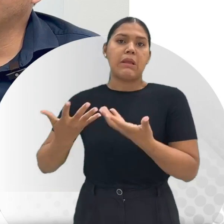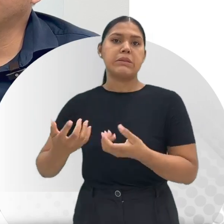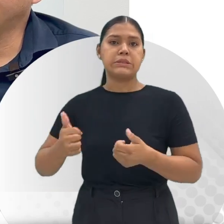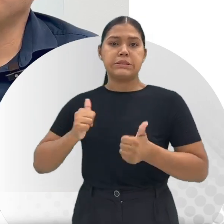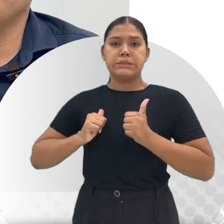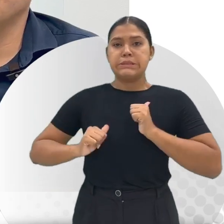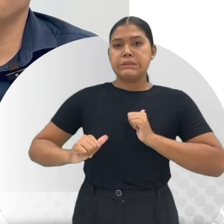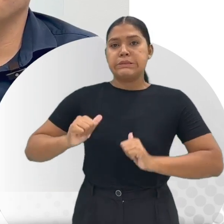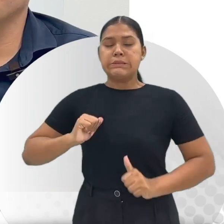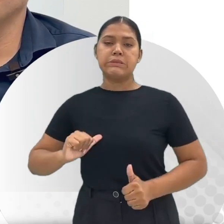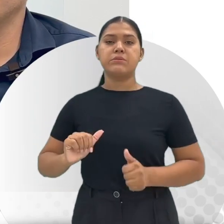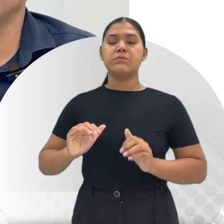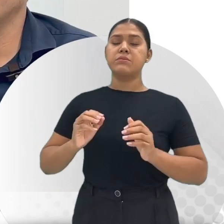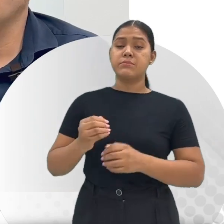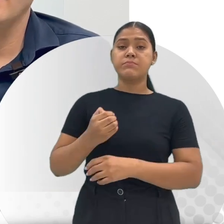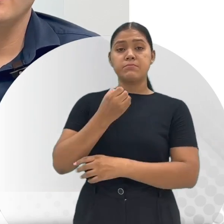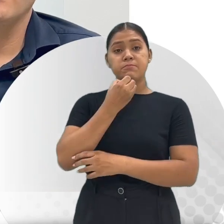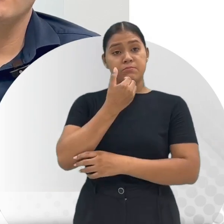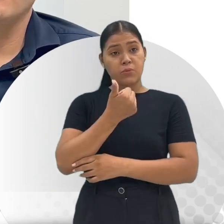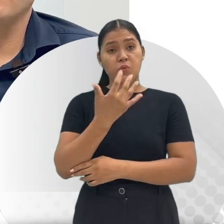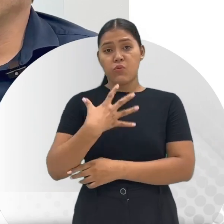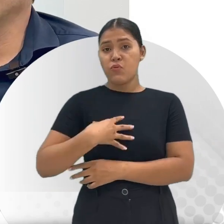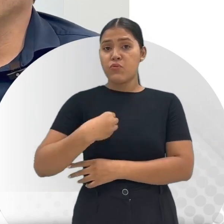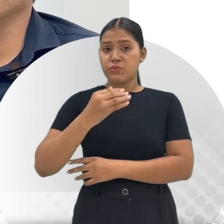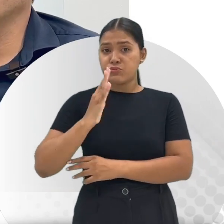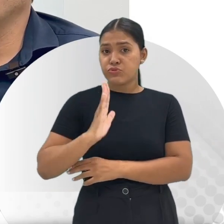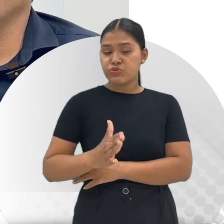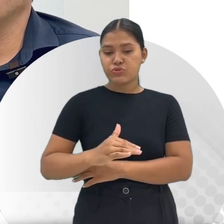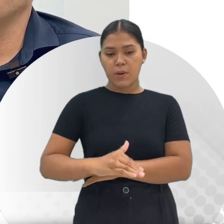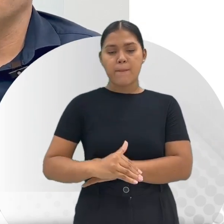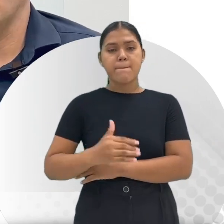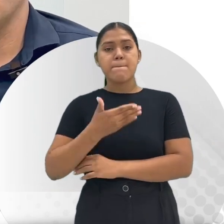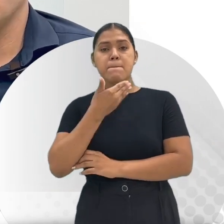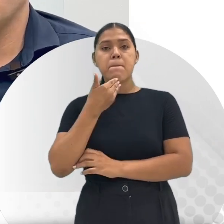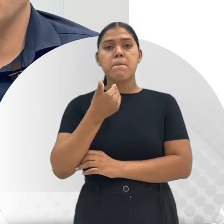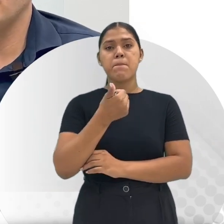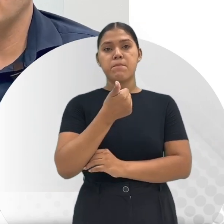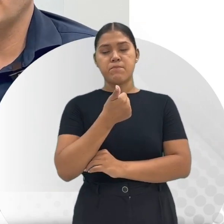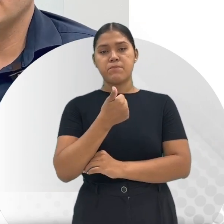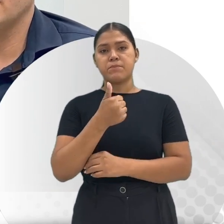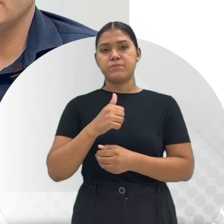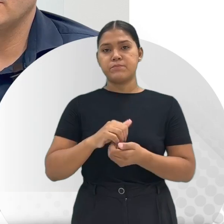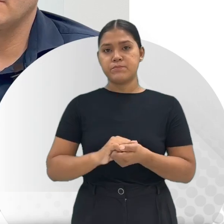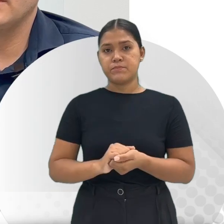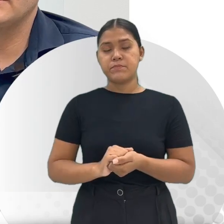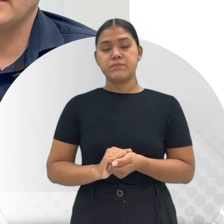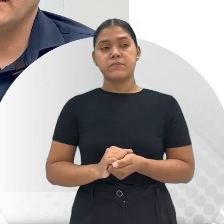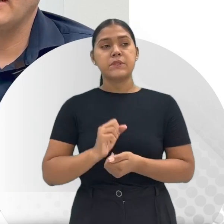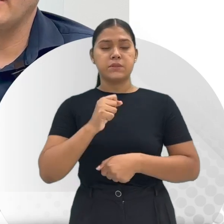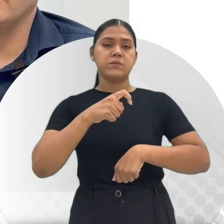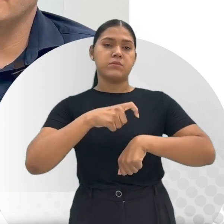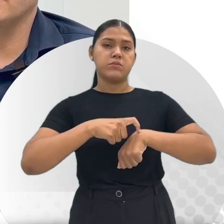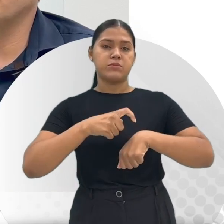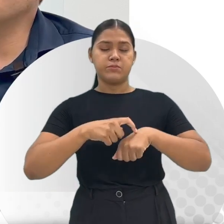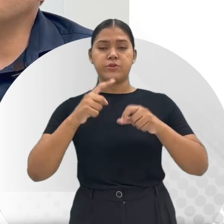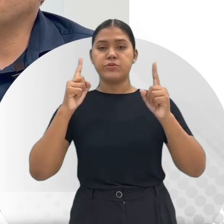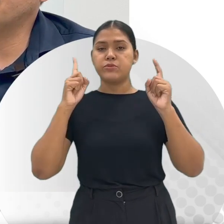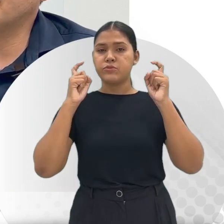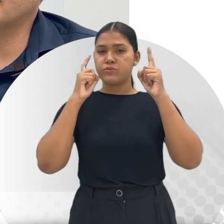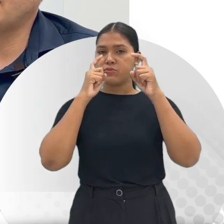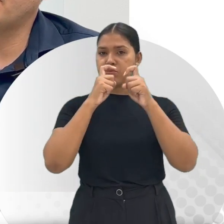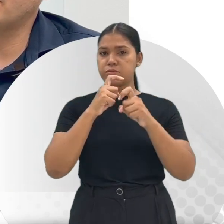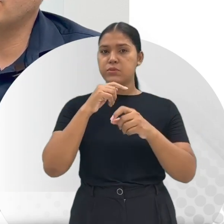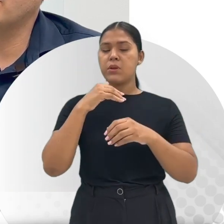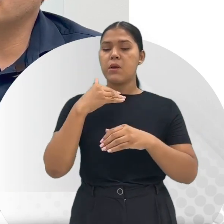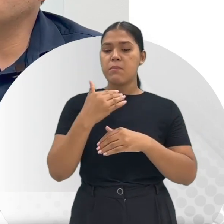ele já se recuperou, né? Que está em acompanhamento. Essencialmente foi um momento difícil, né? Mas depois da